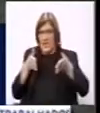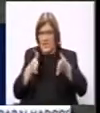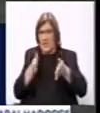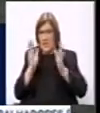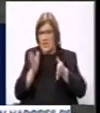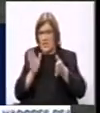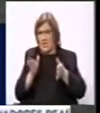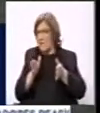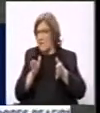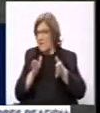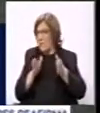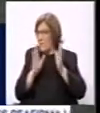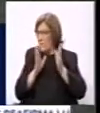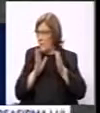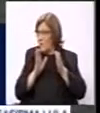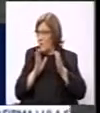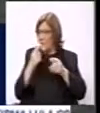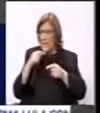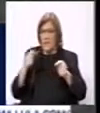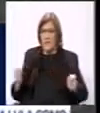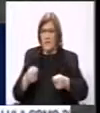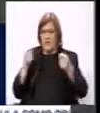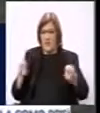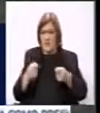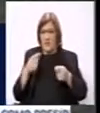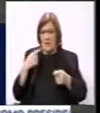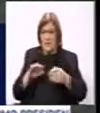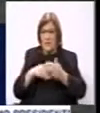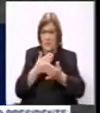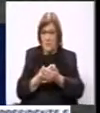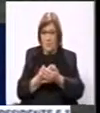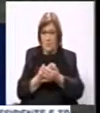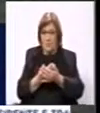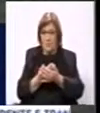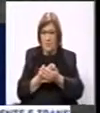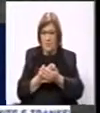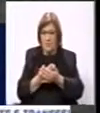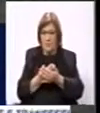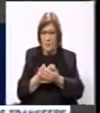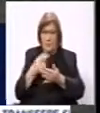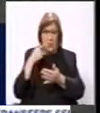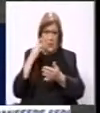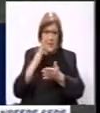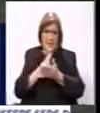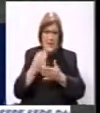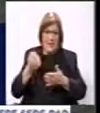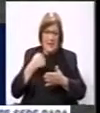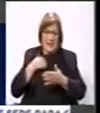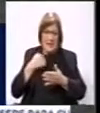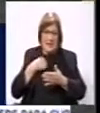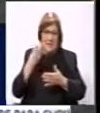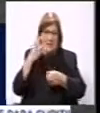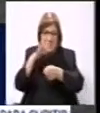assim certo o festival apresenta se fundamentalmente na quarta sábado e domingo 63